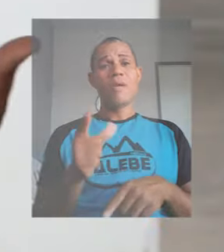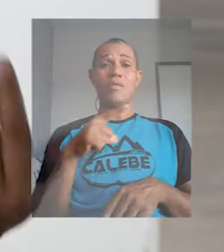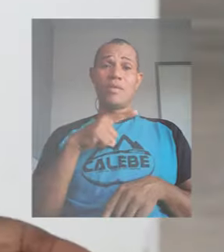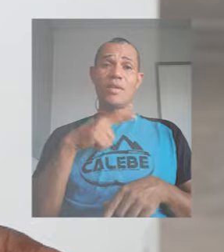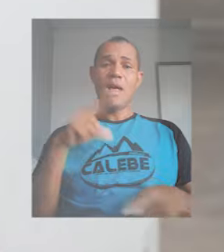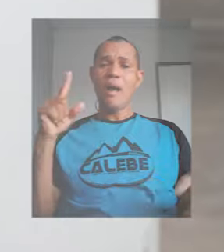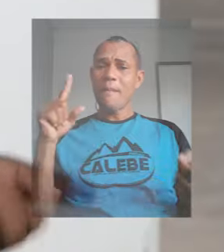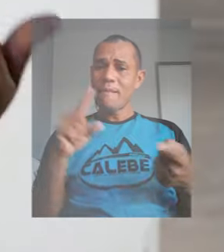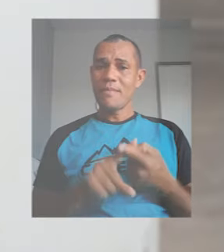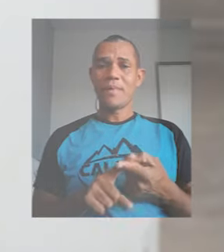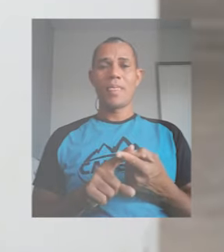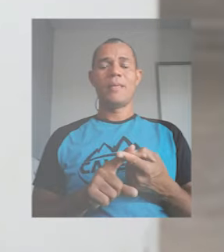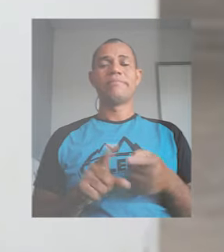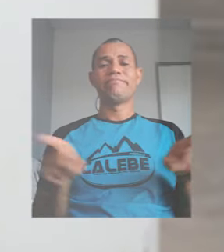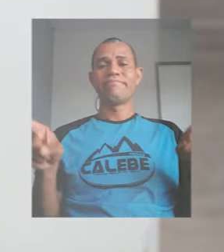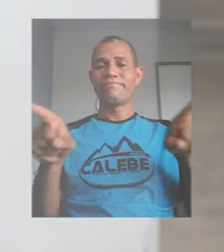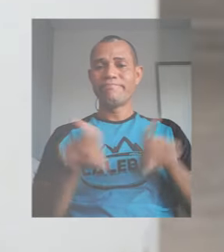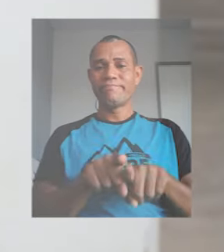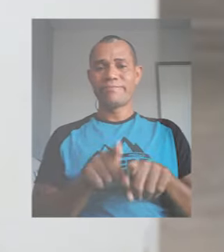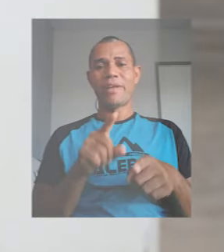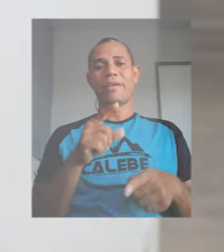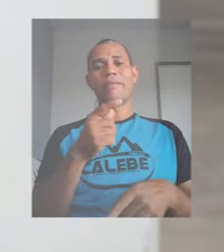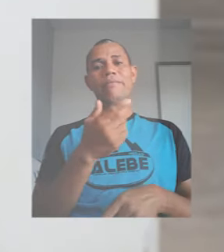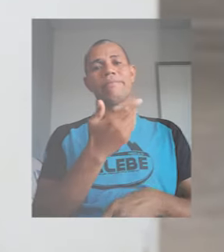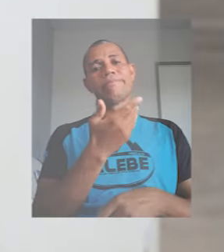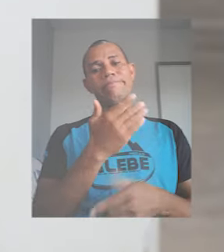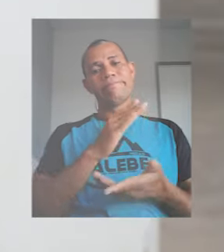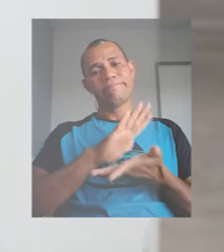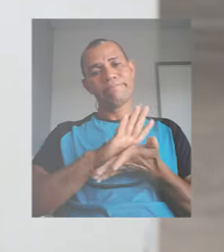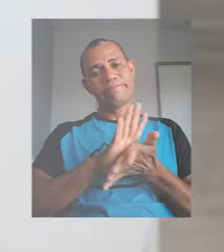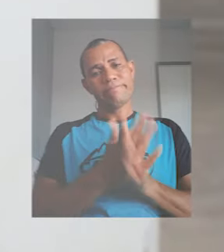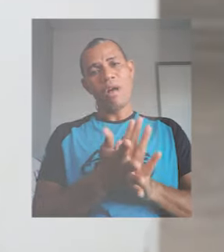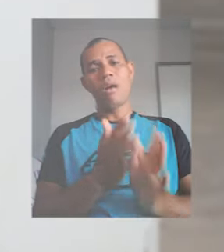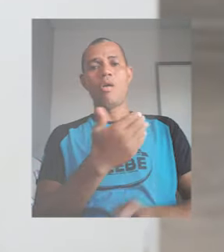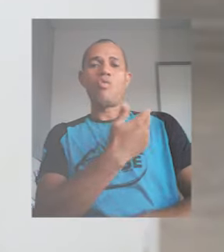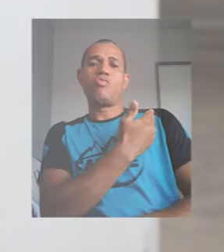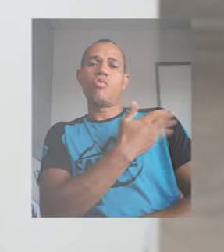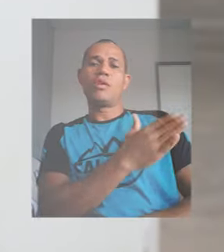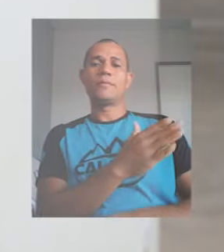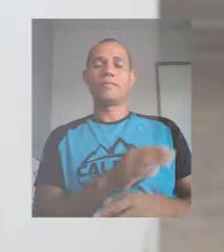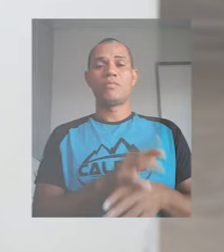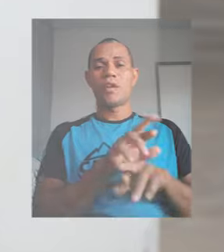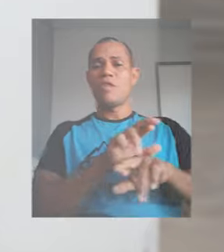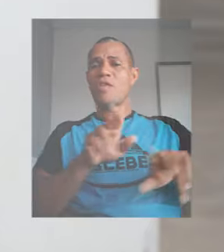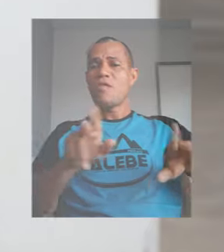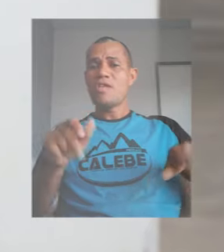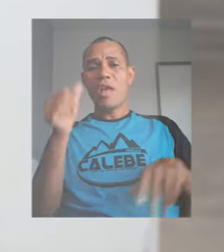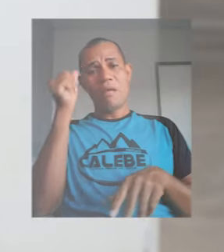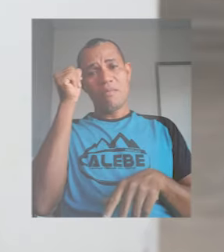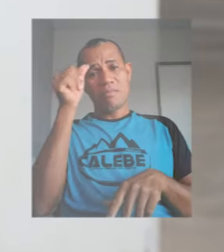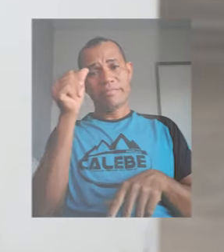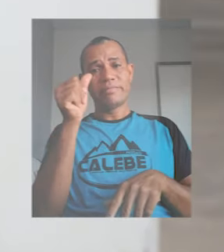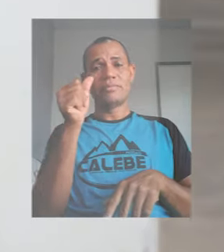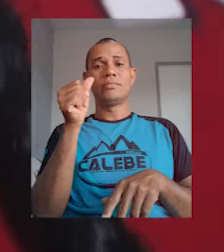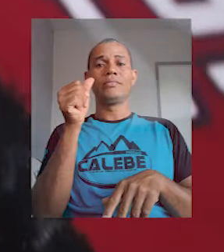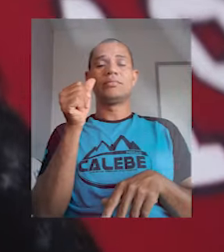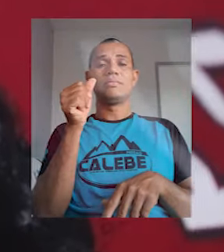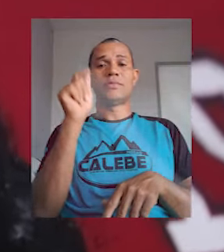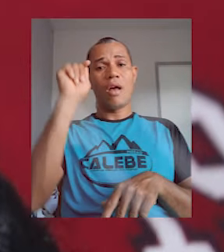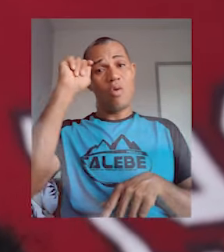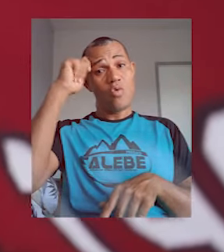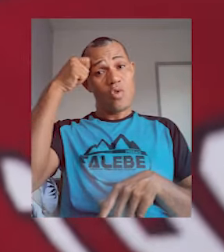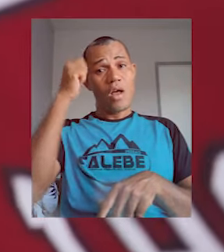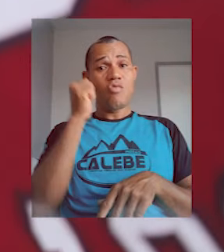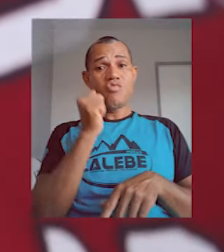para além disso, incide também a questão do racismo. E sim, isso nos diferencia. Não deveria ser